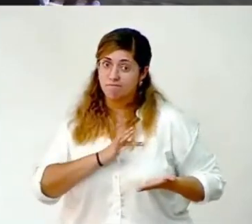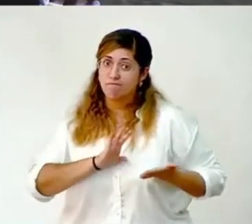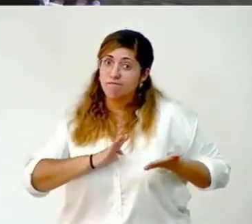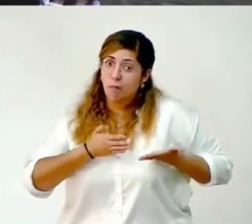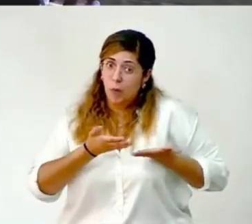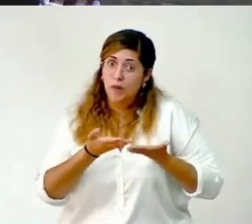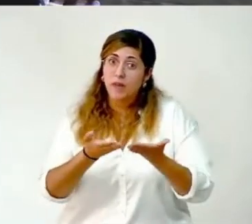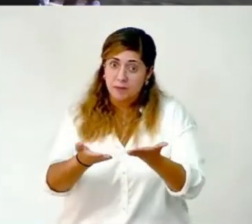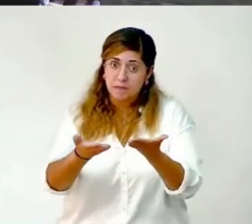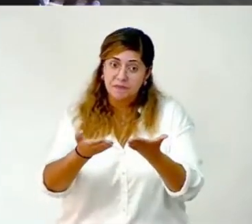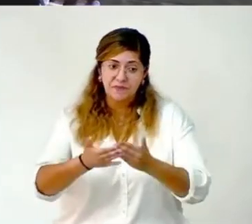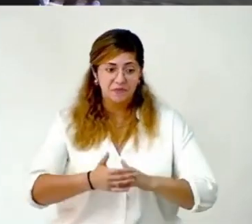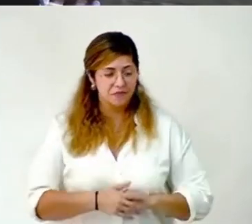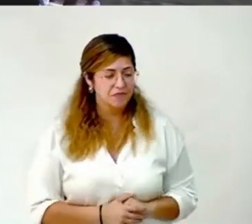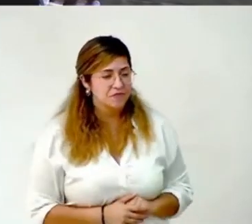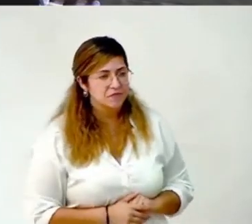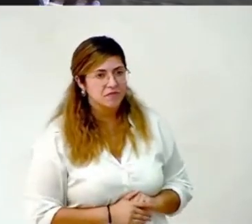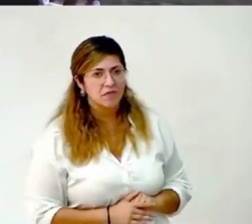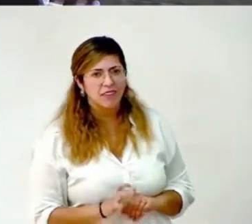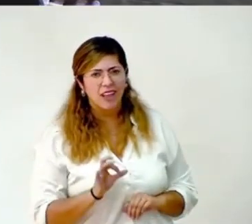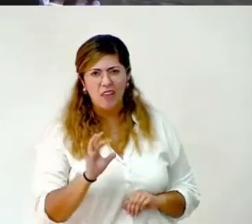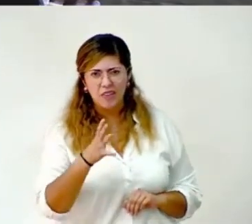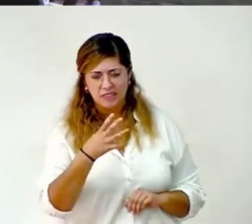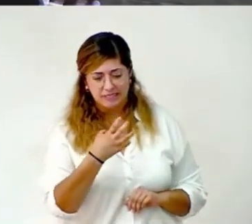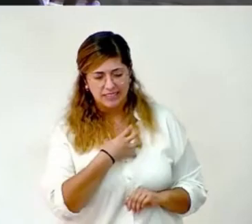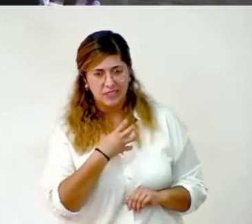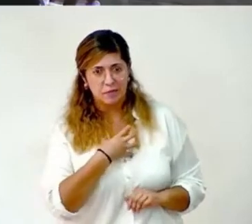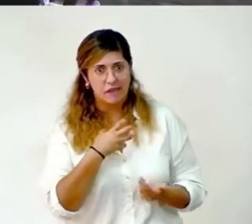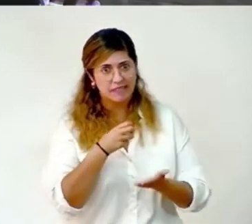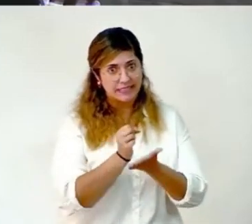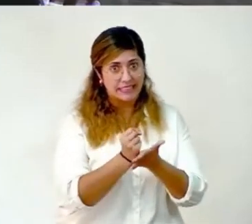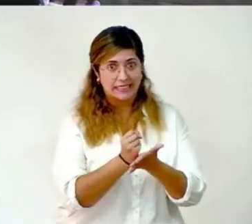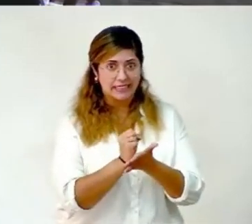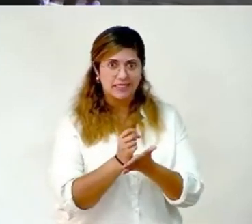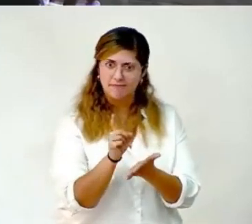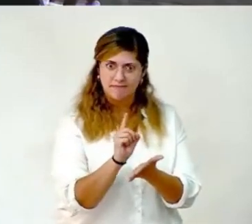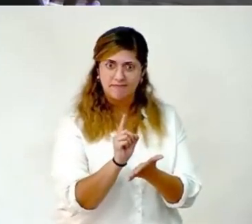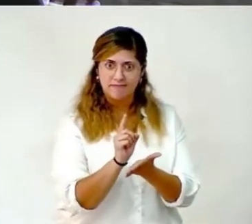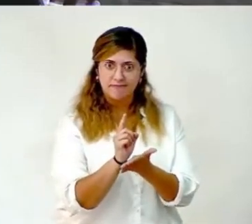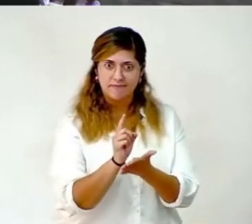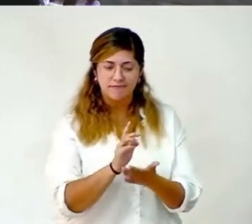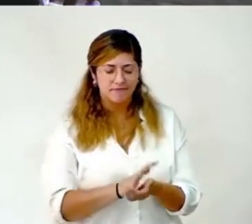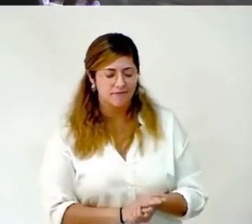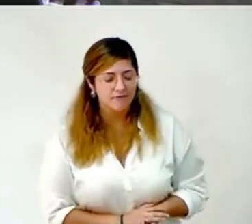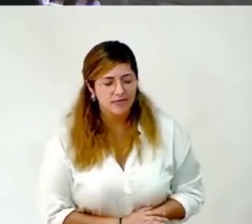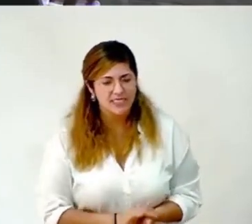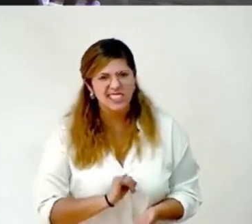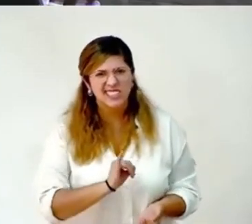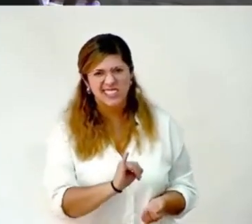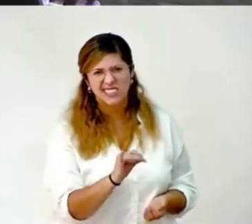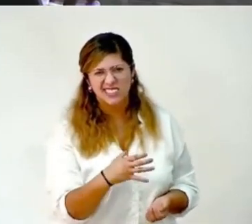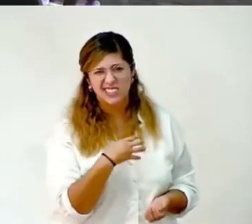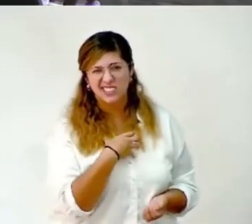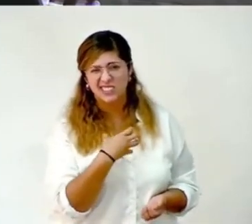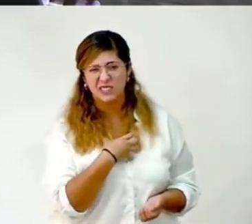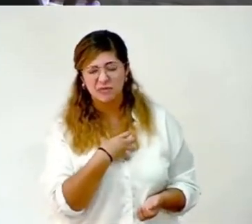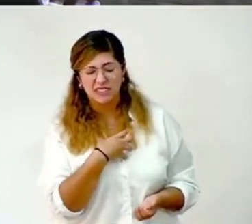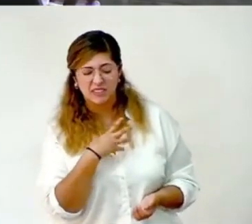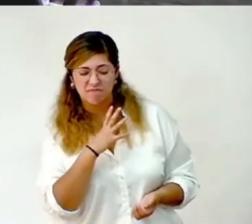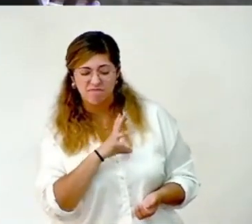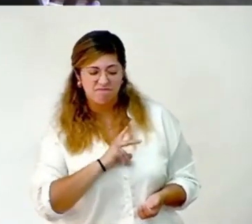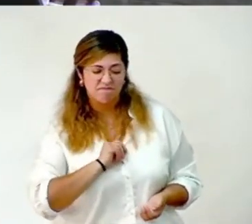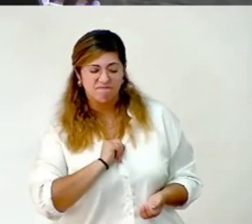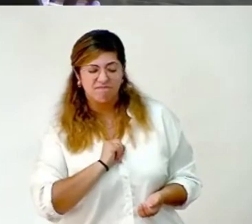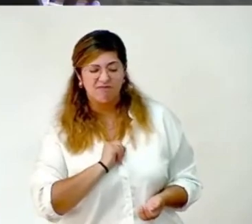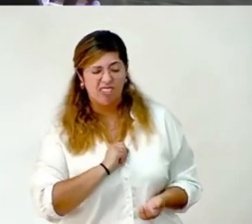Nós não devemos ser movidos pelos nossos sentimentos. E mesmo sem ter um sentimento ou um afeto,